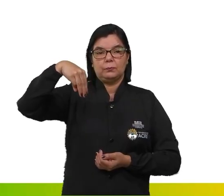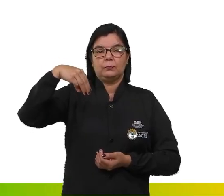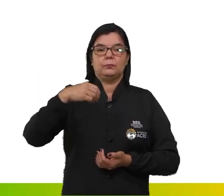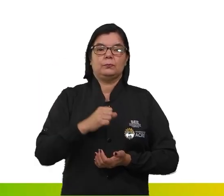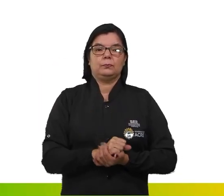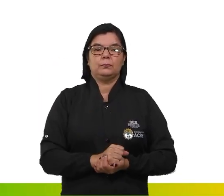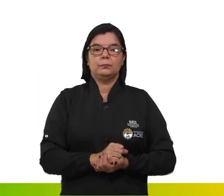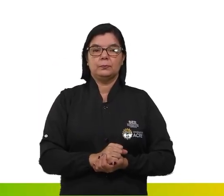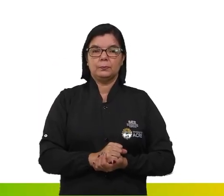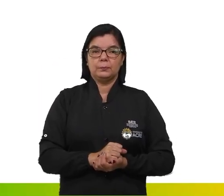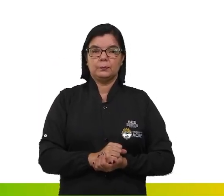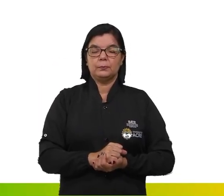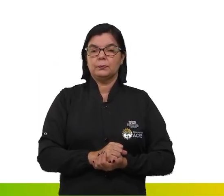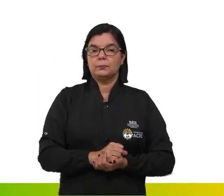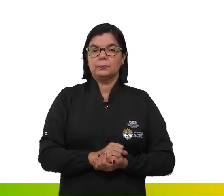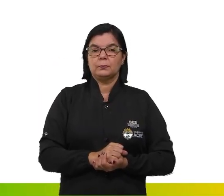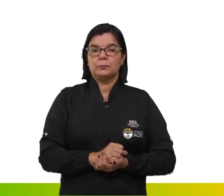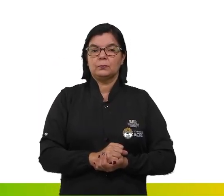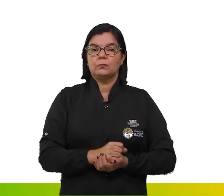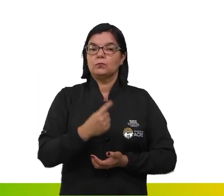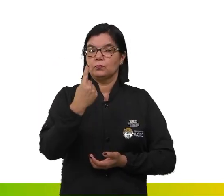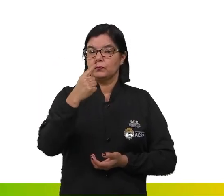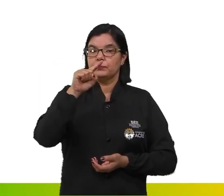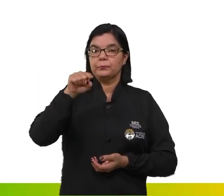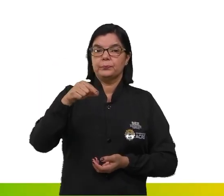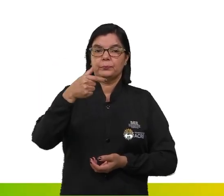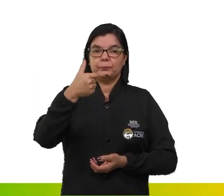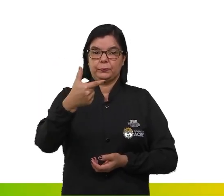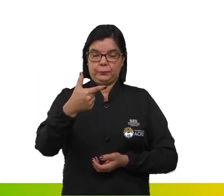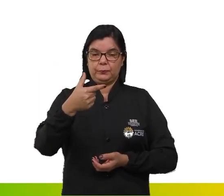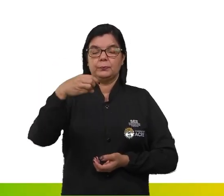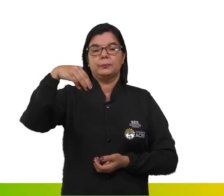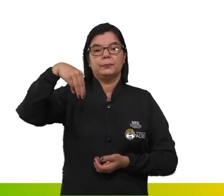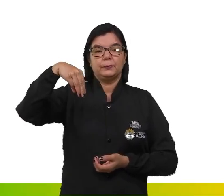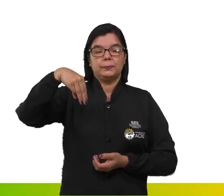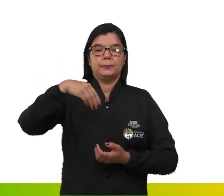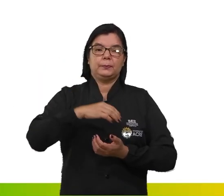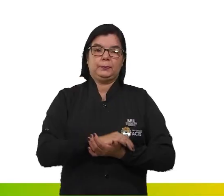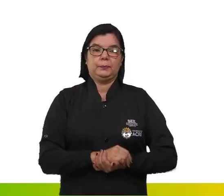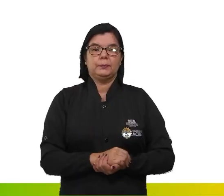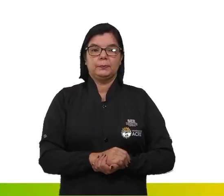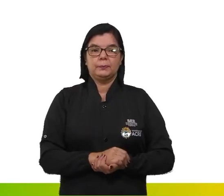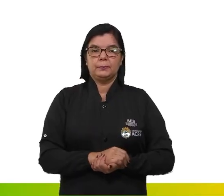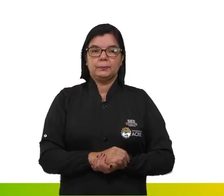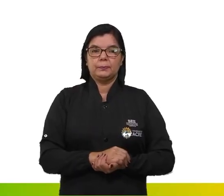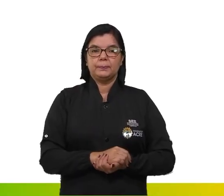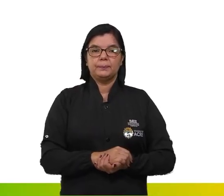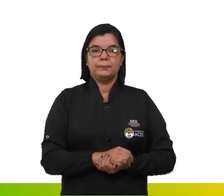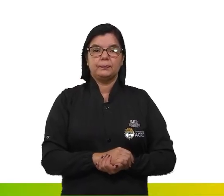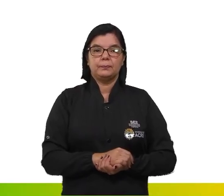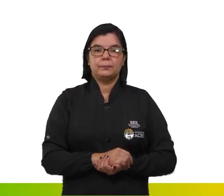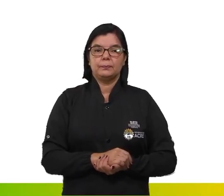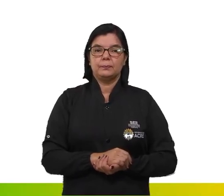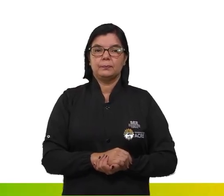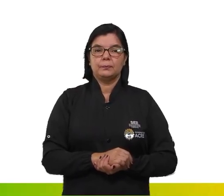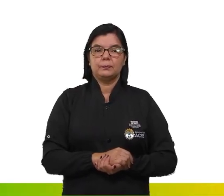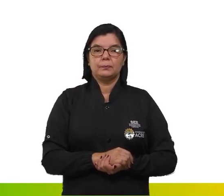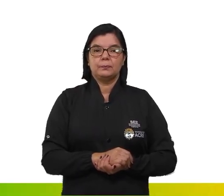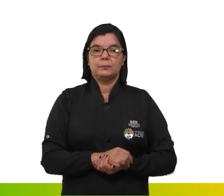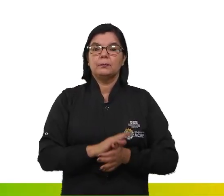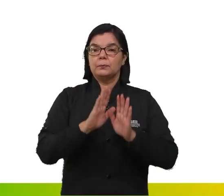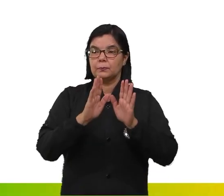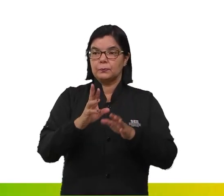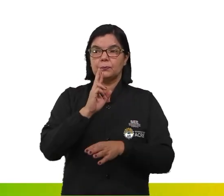em metro 120 centímetros, 1 metro e 2. Ok? Pois bem, nós